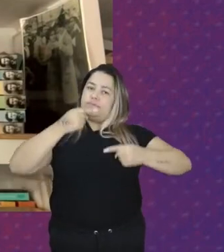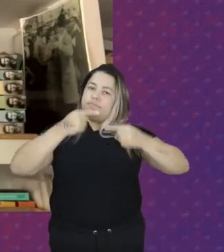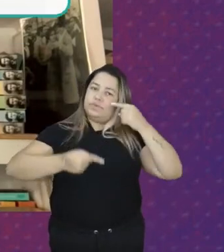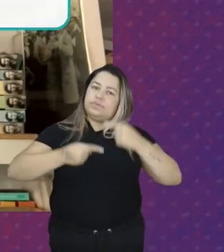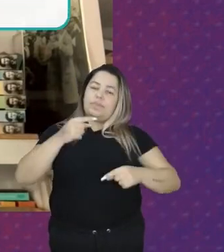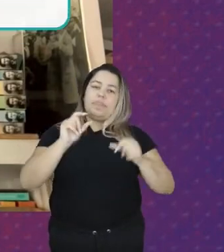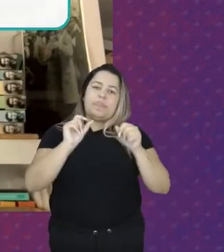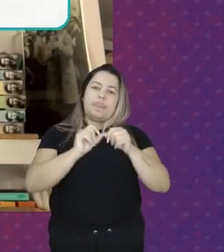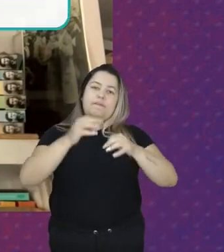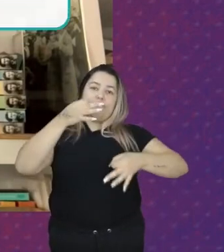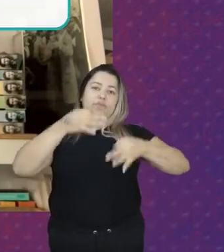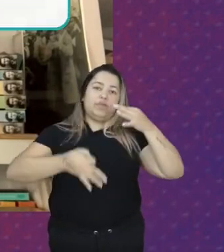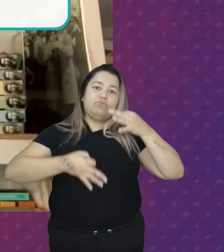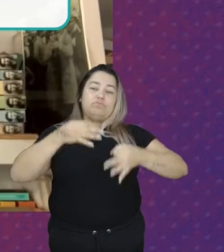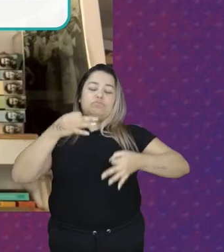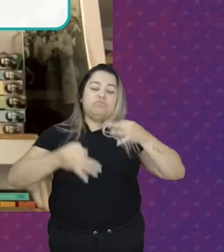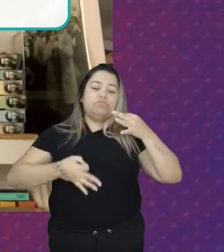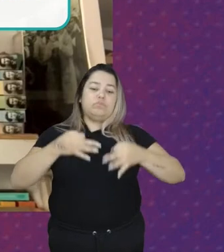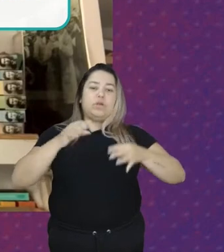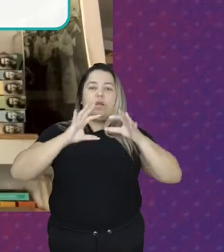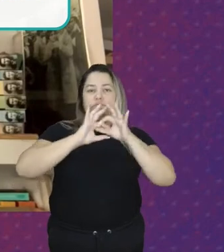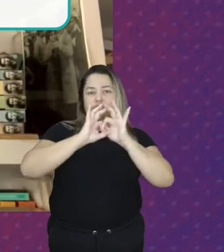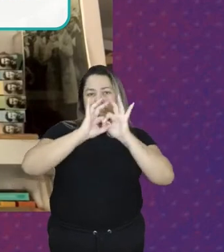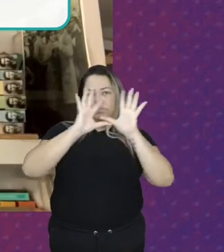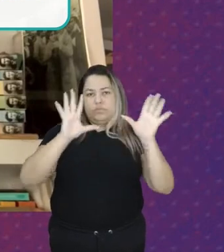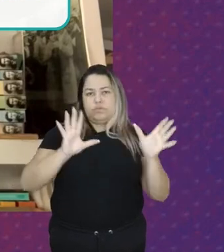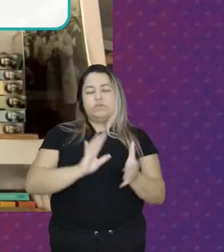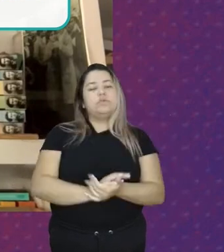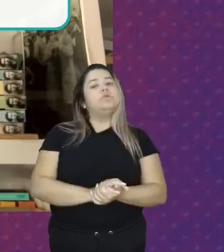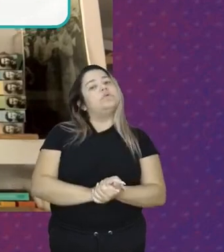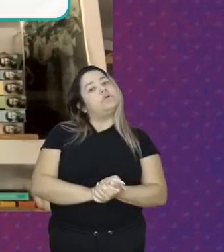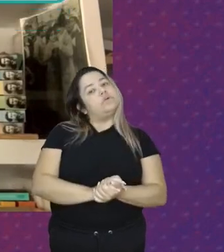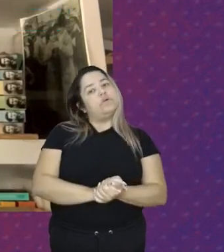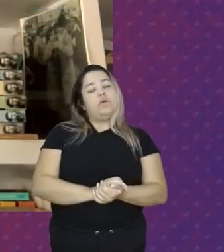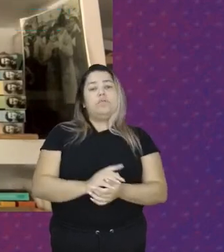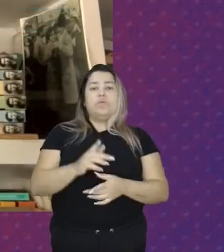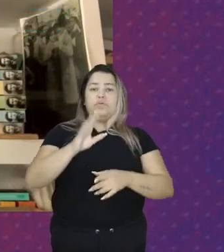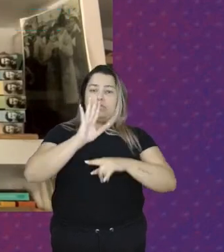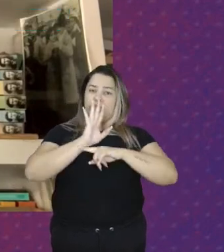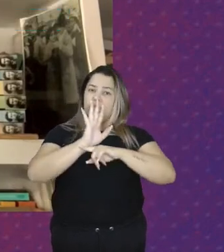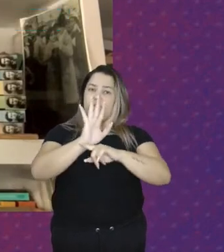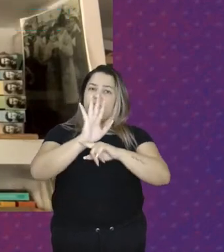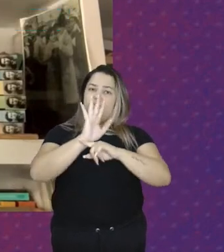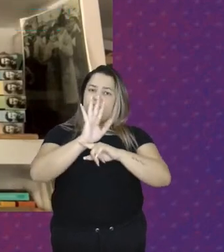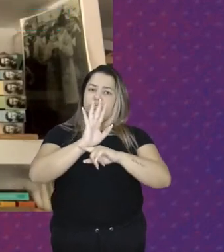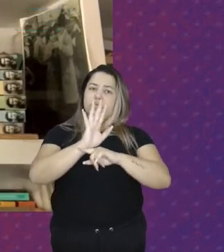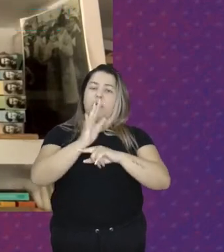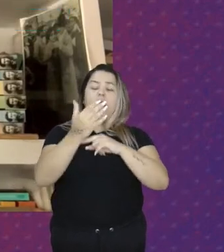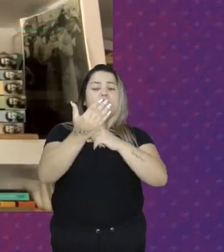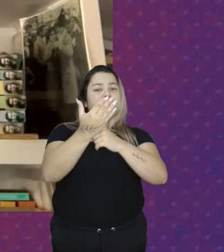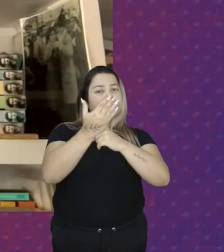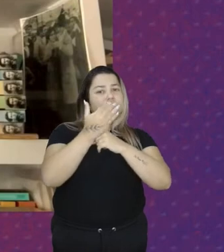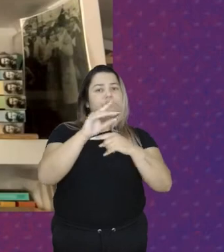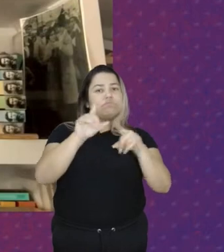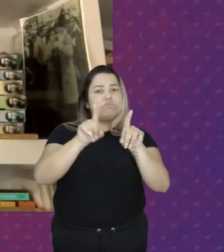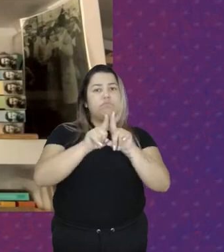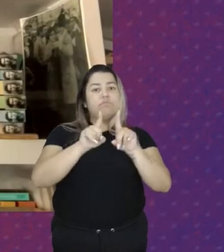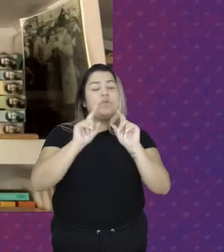da justiça e do exercício da liberdade, porque ela nos ajuda a refletir,